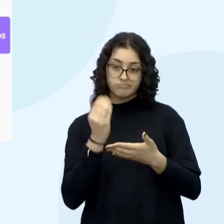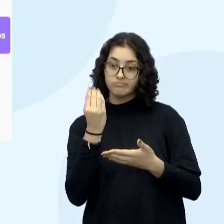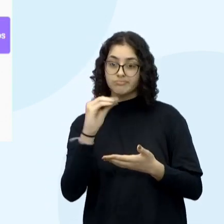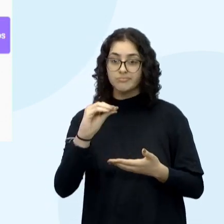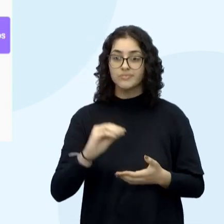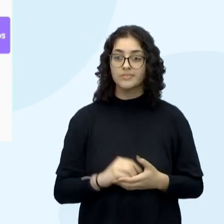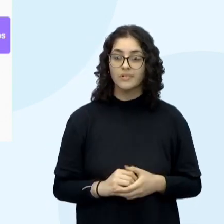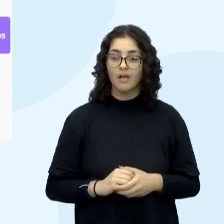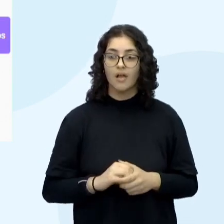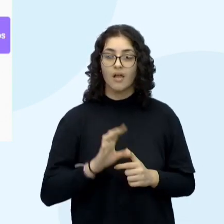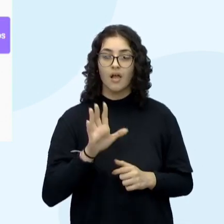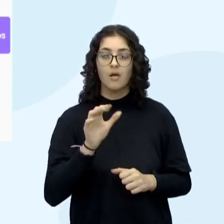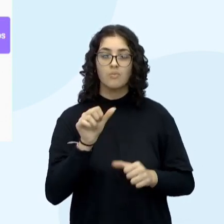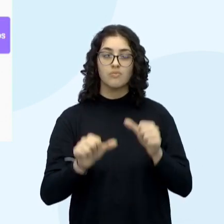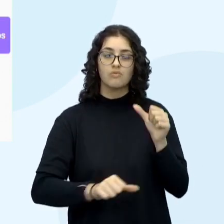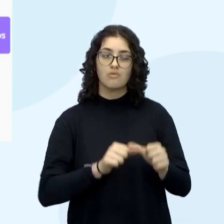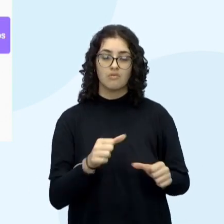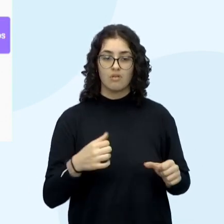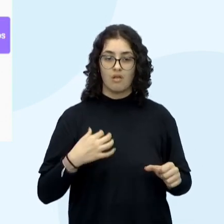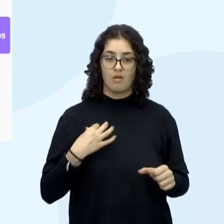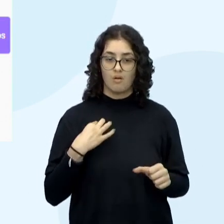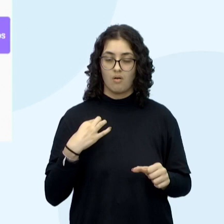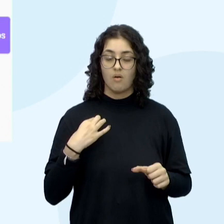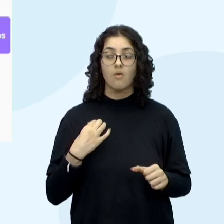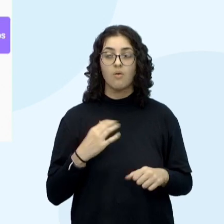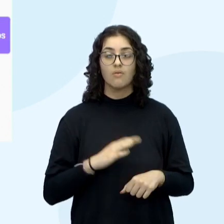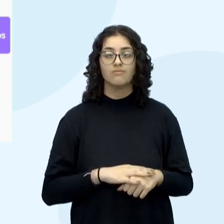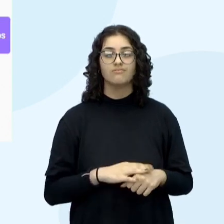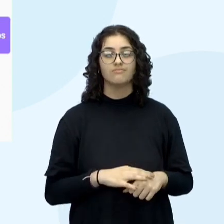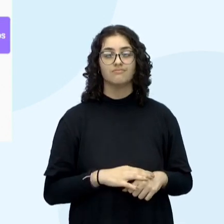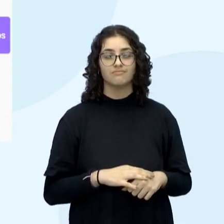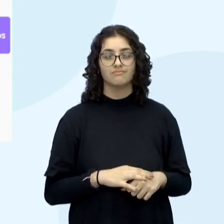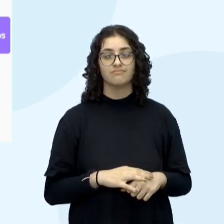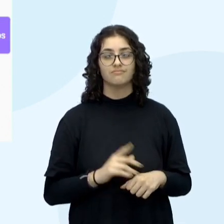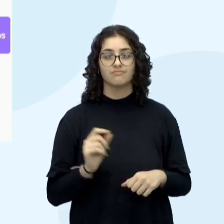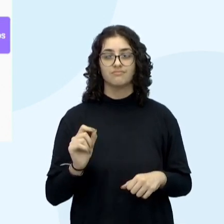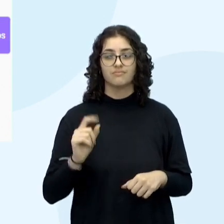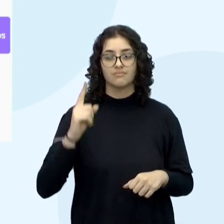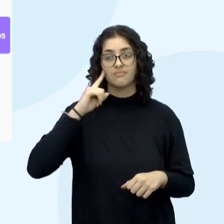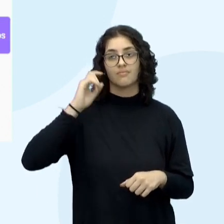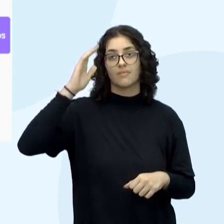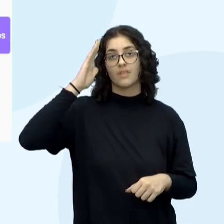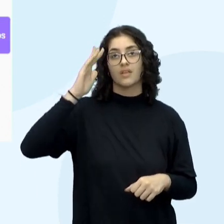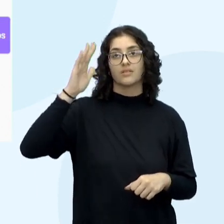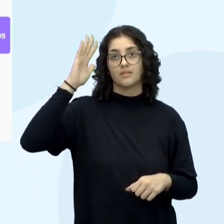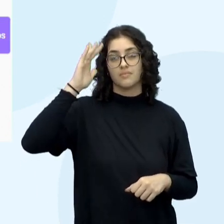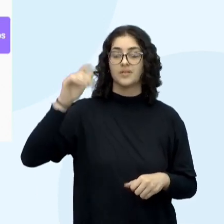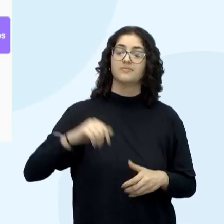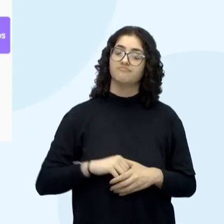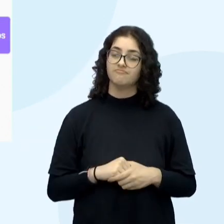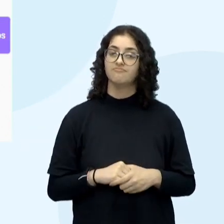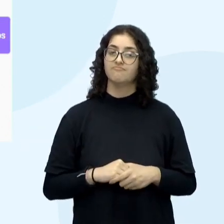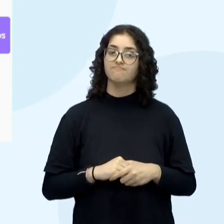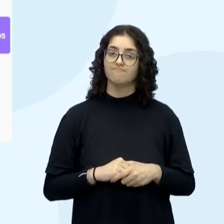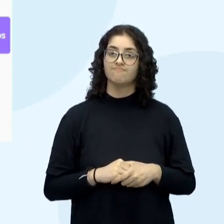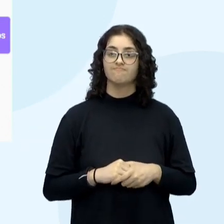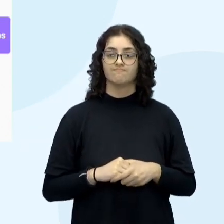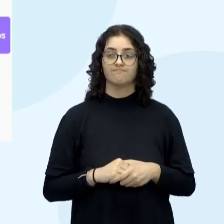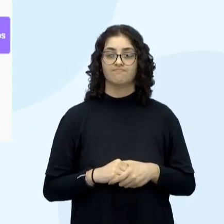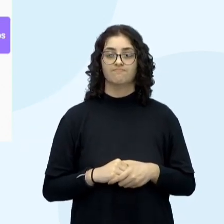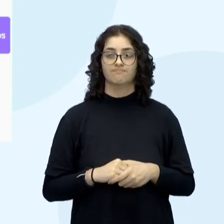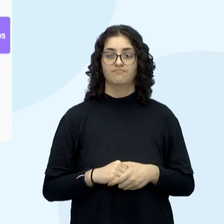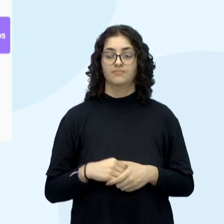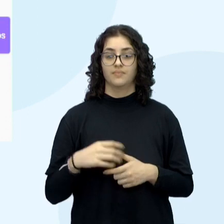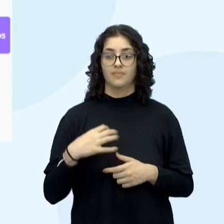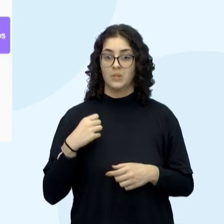número. Enquanto isso, ela muda de fantasia e faz assim, Aí aqui é um pensamento, tá? É um balãozinho de pensamento. Ela vai fazer, Aí ela